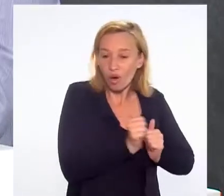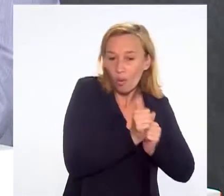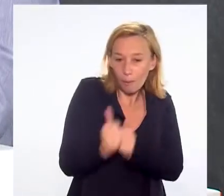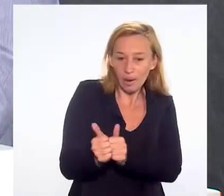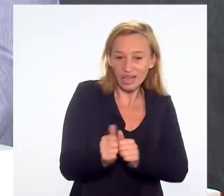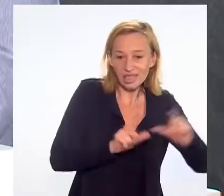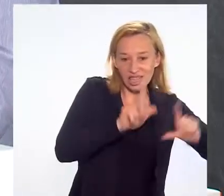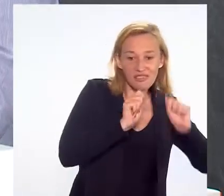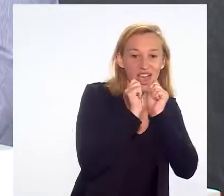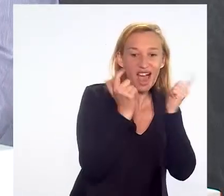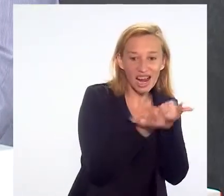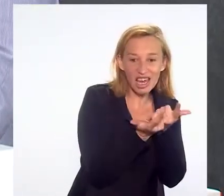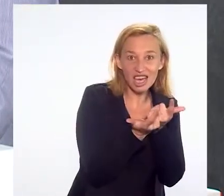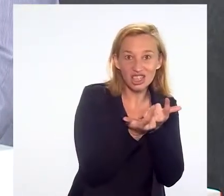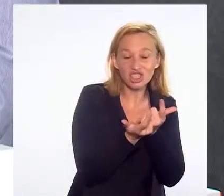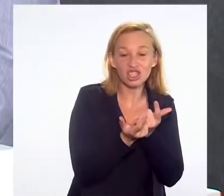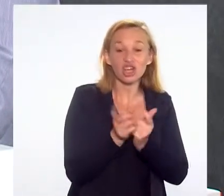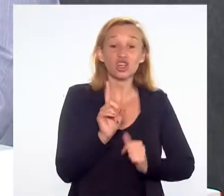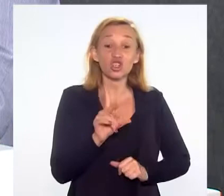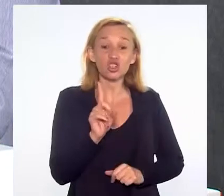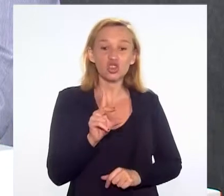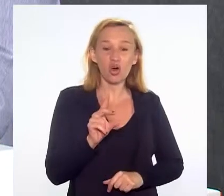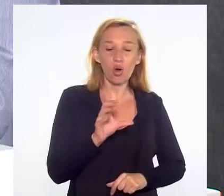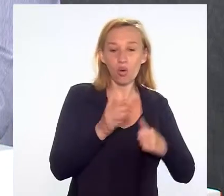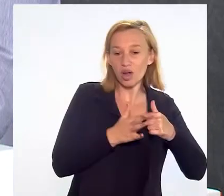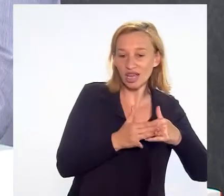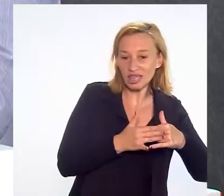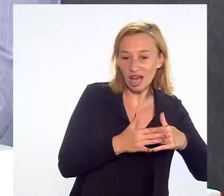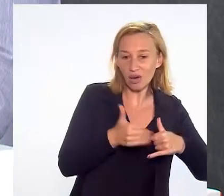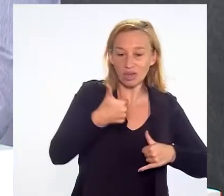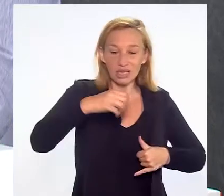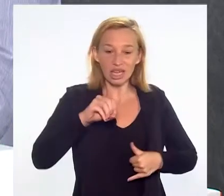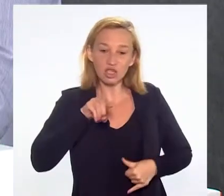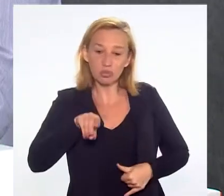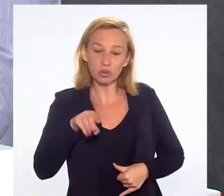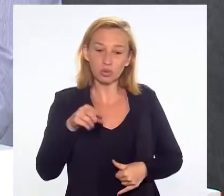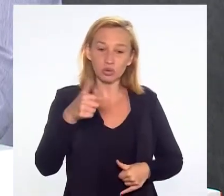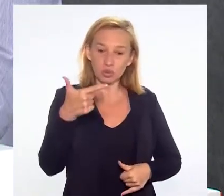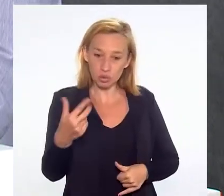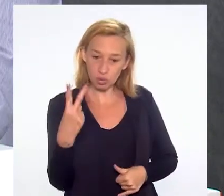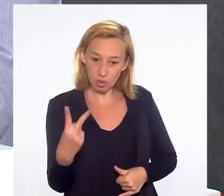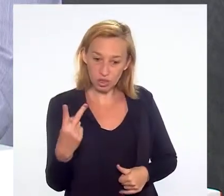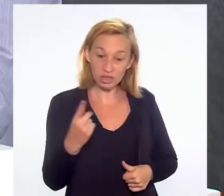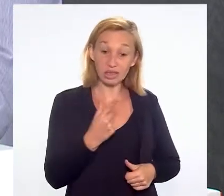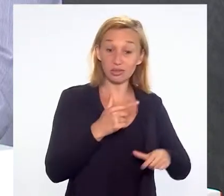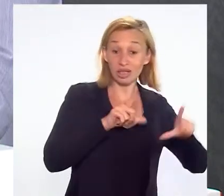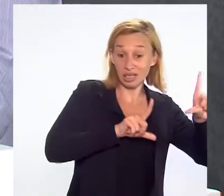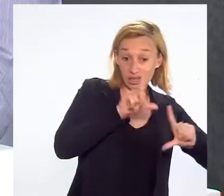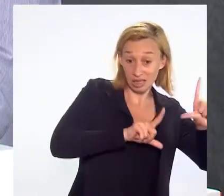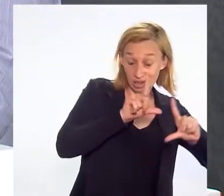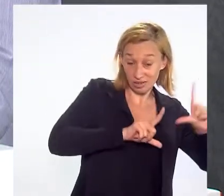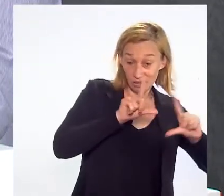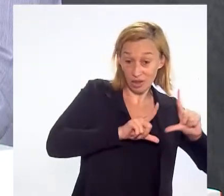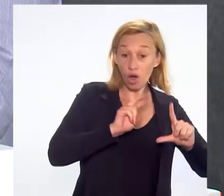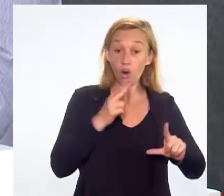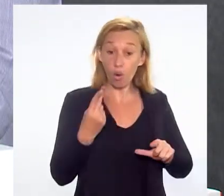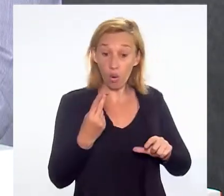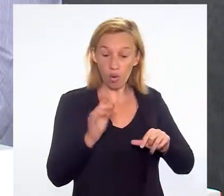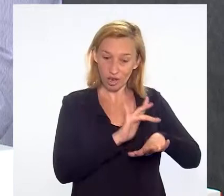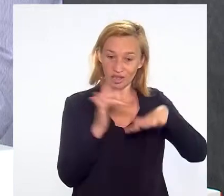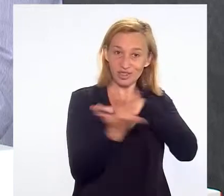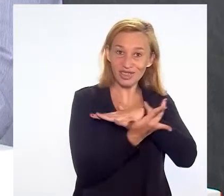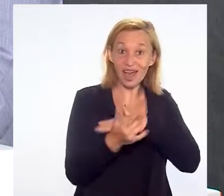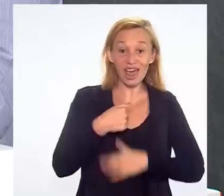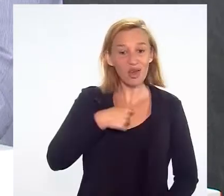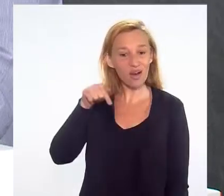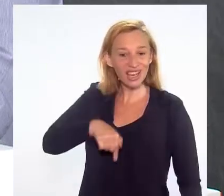este programa ou acompanhar a programação da TV Alerj, basta sintonizar o canal 10.2 da sua TV digital ou acessar as